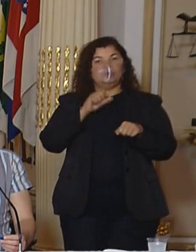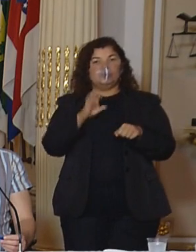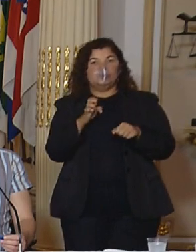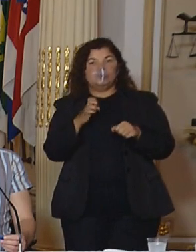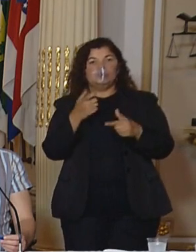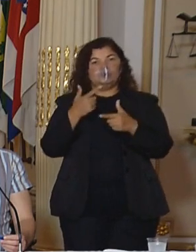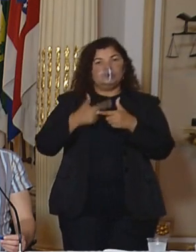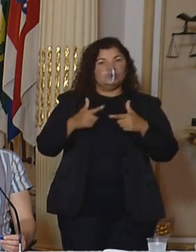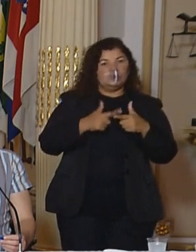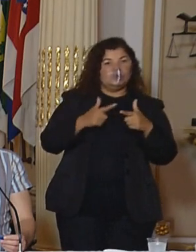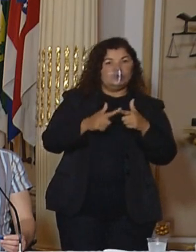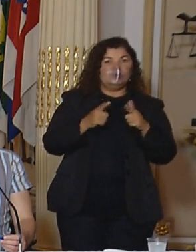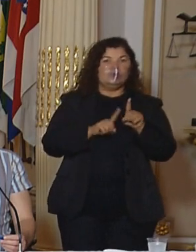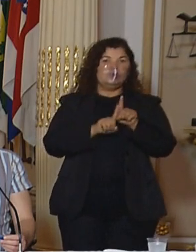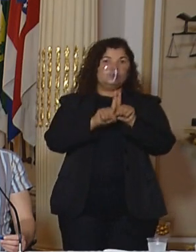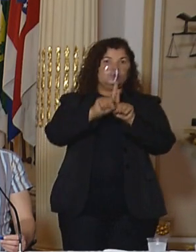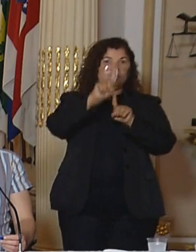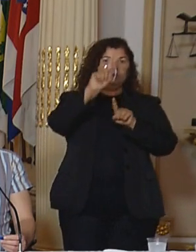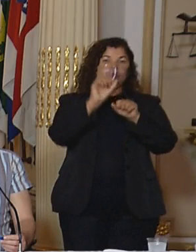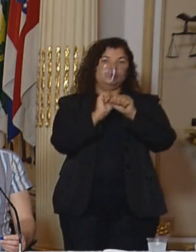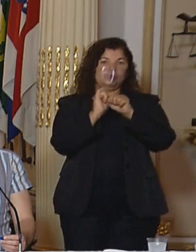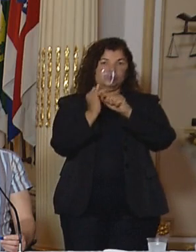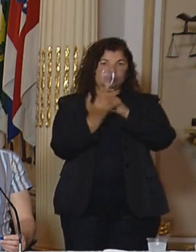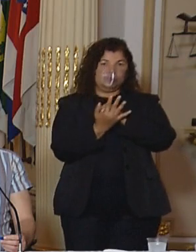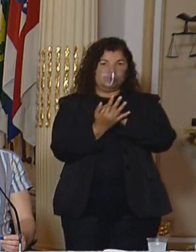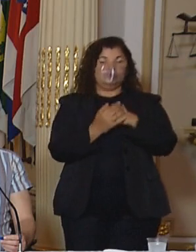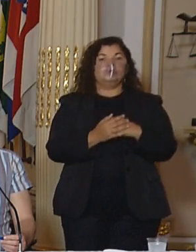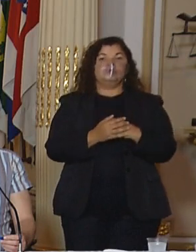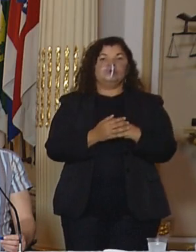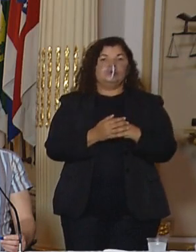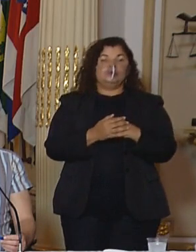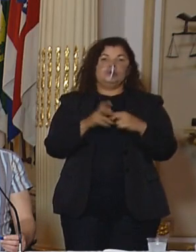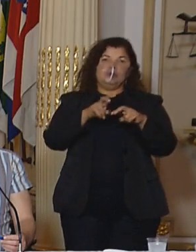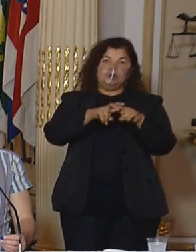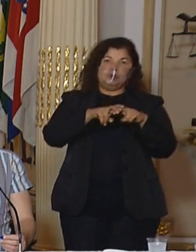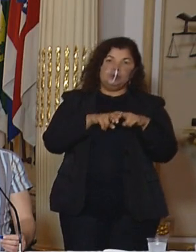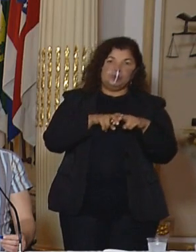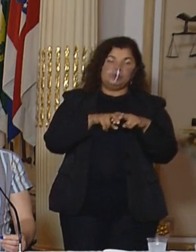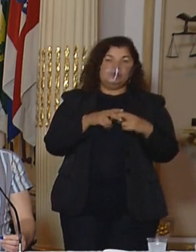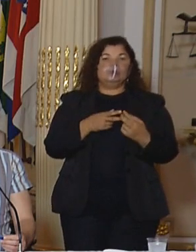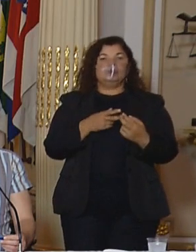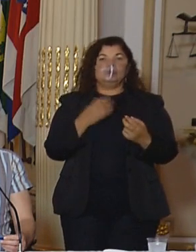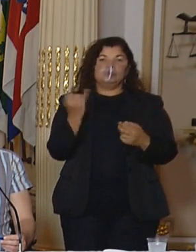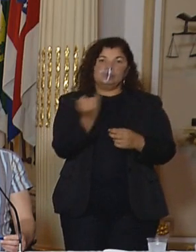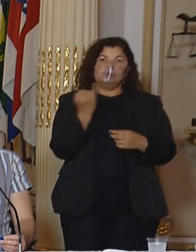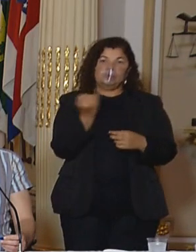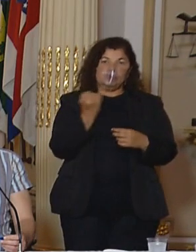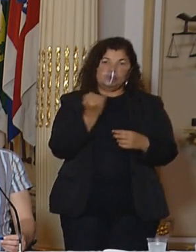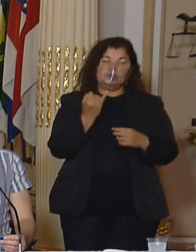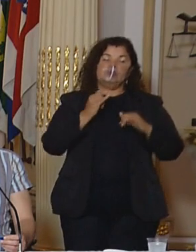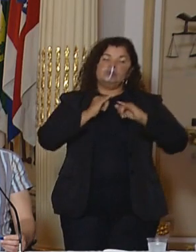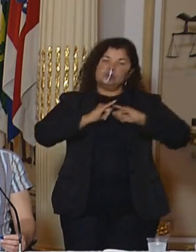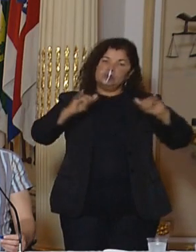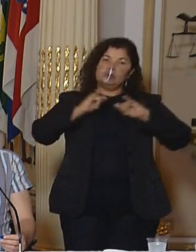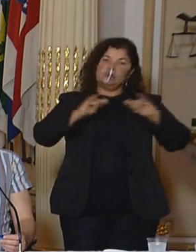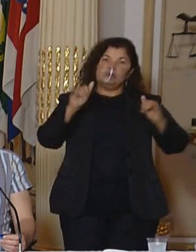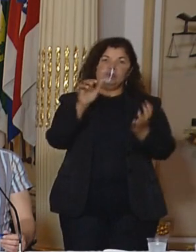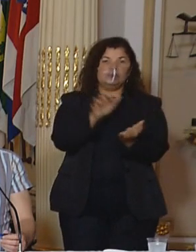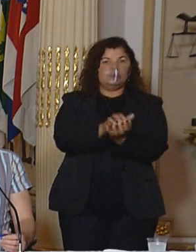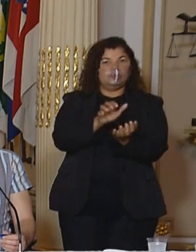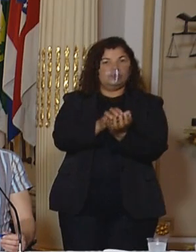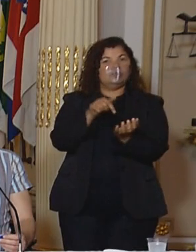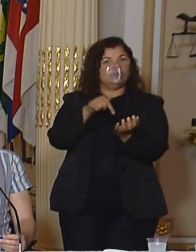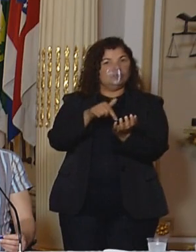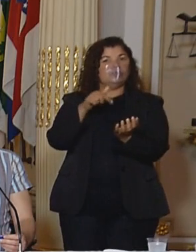alteração significativa nos números. Para tanto, é fundamental continuar dizendo, os pernambucanos têm um